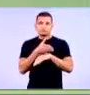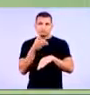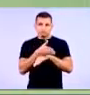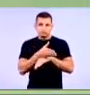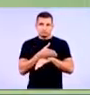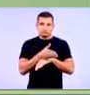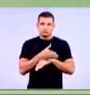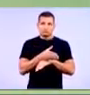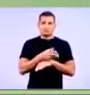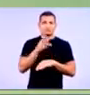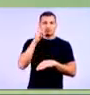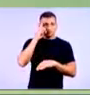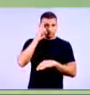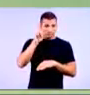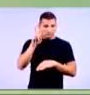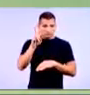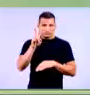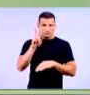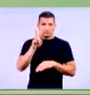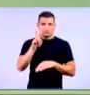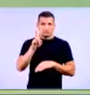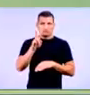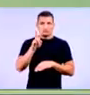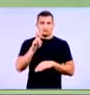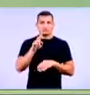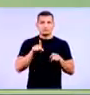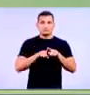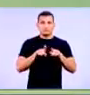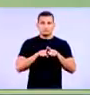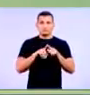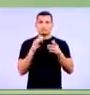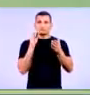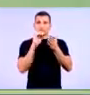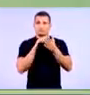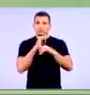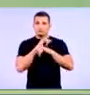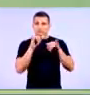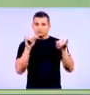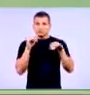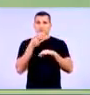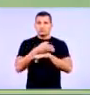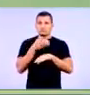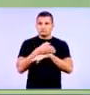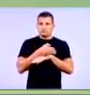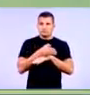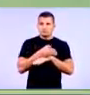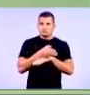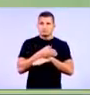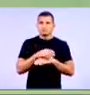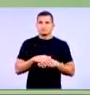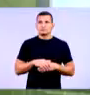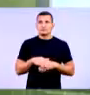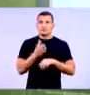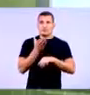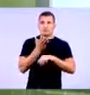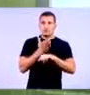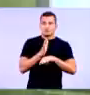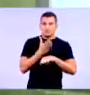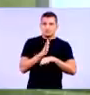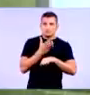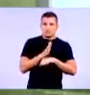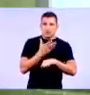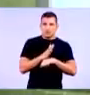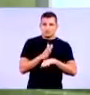2 dias úteis após a publicação da frequência. A atividade de percurso só será prorrogada